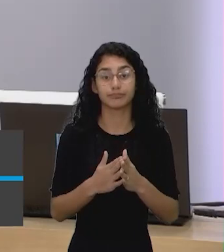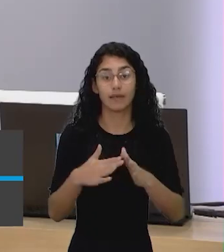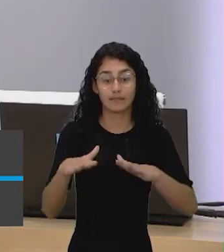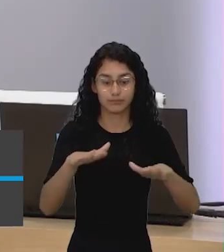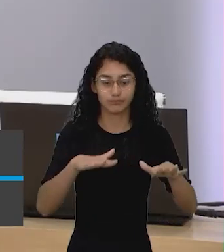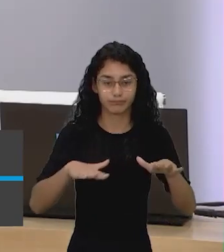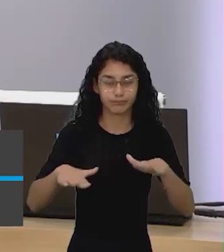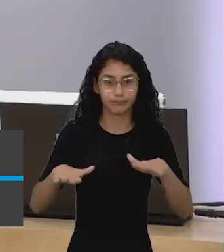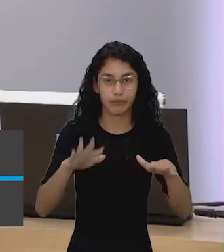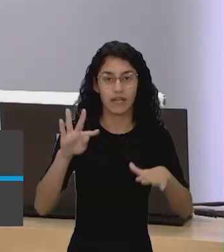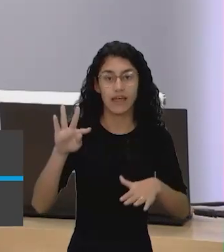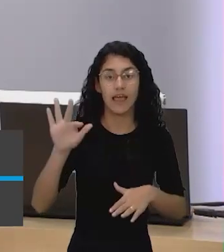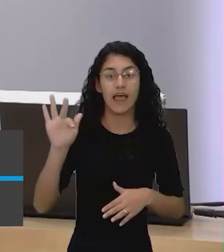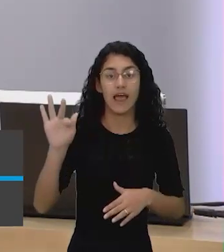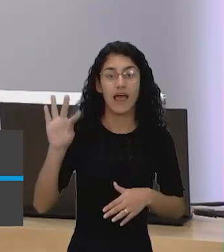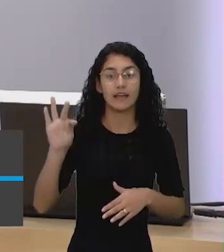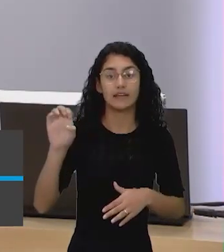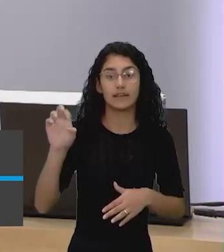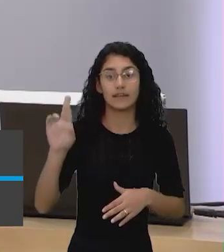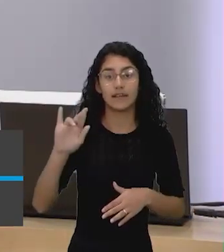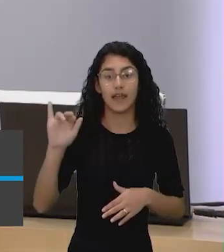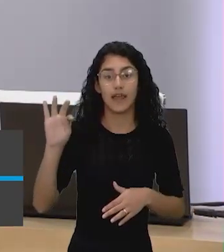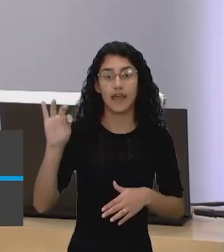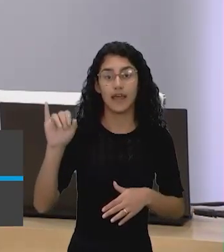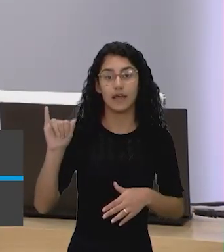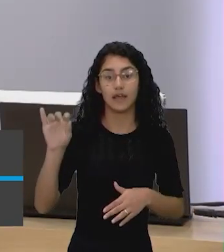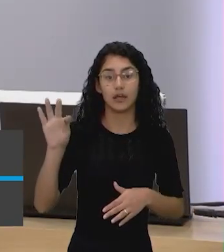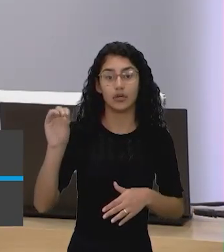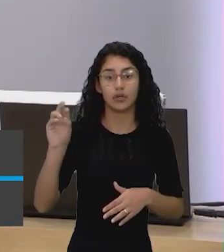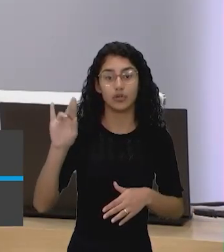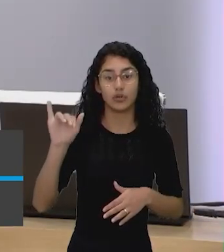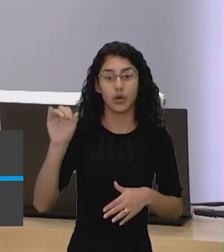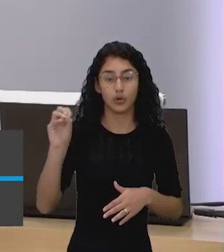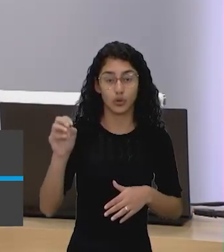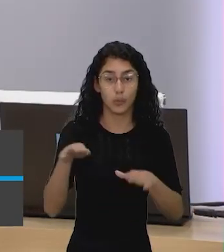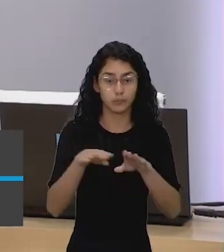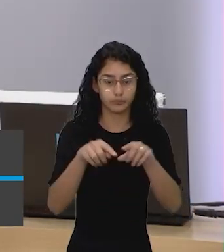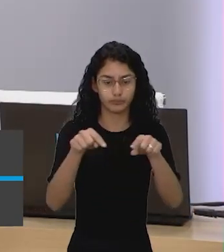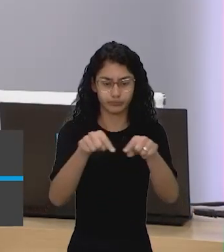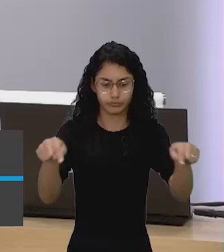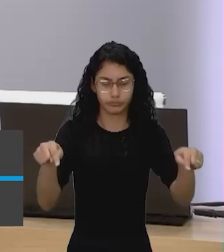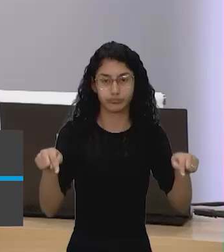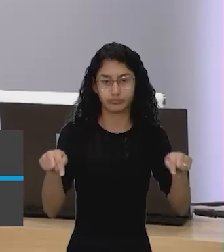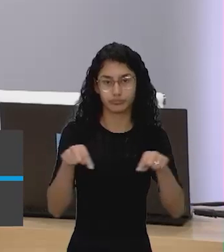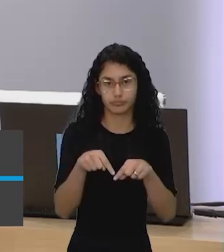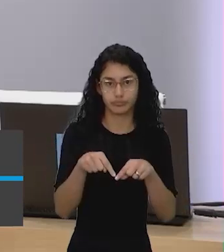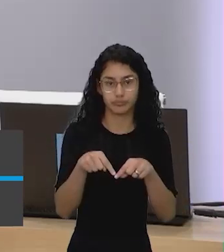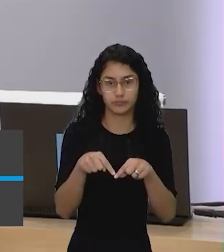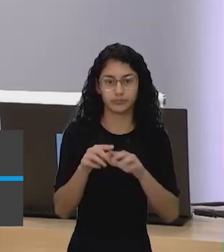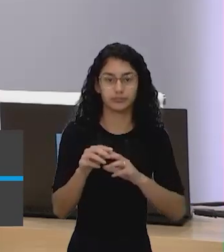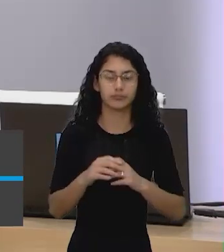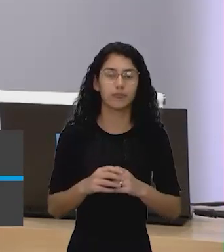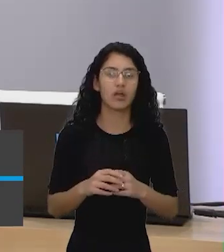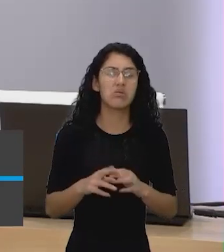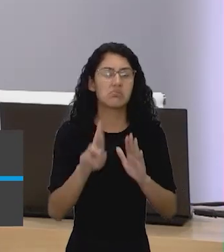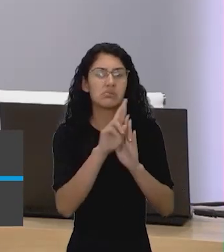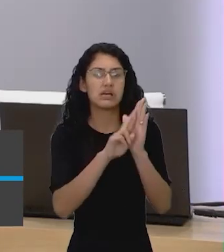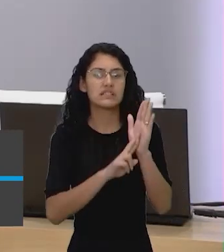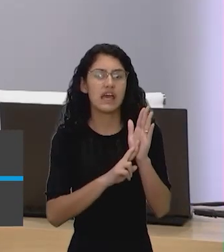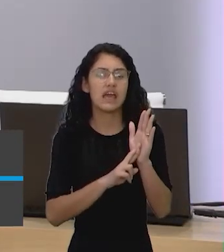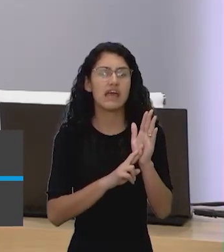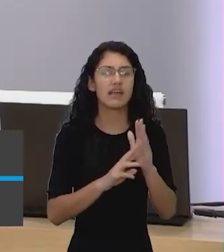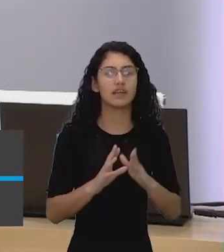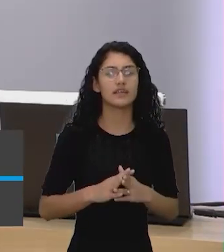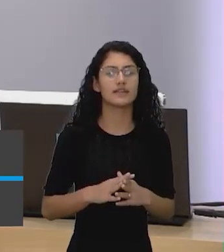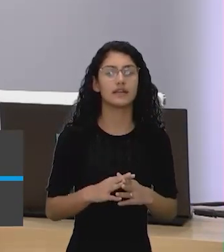né? O território a gente pode falar que é um espaço, né? Você colocou ali uma cerquinha, né, delimitou ali algumas regras, né, para que aquilo se torne um território,